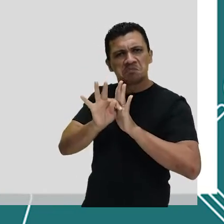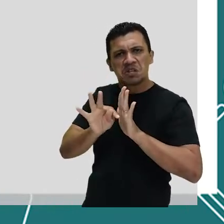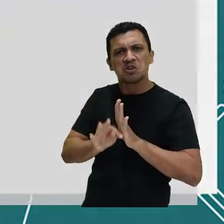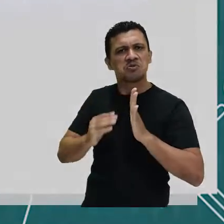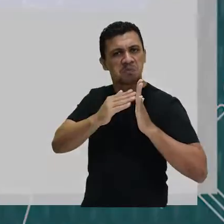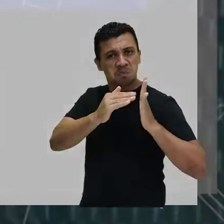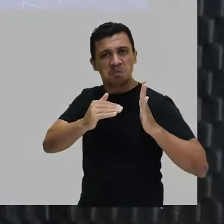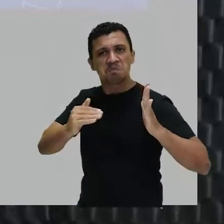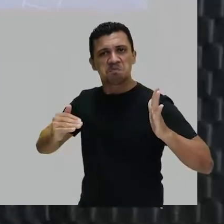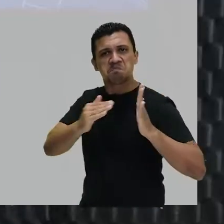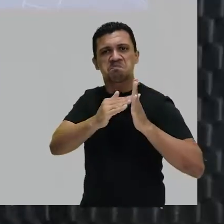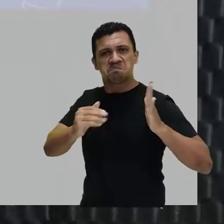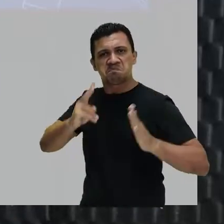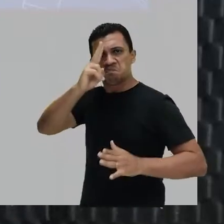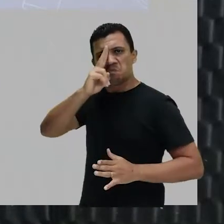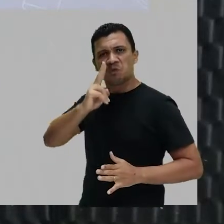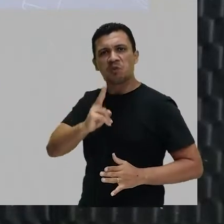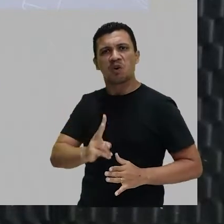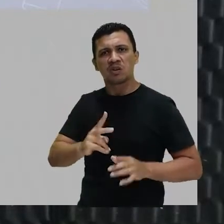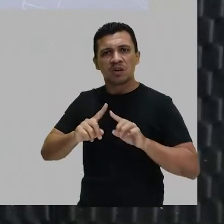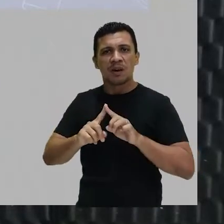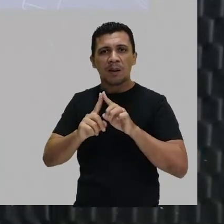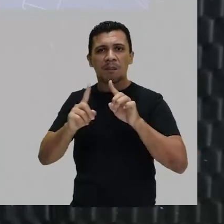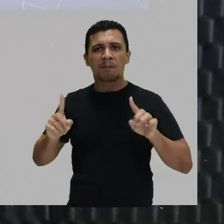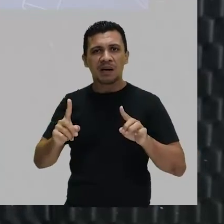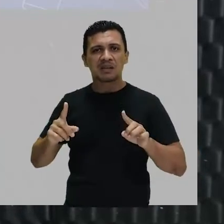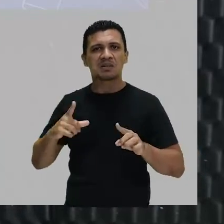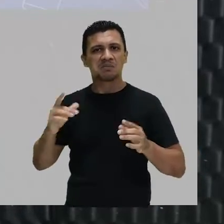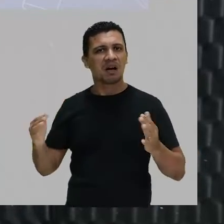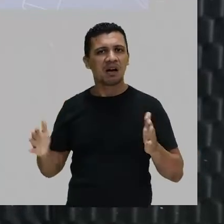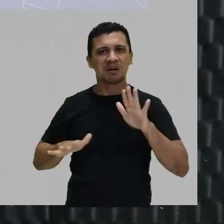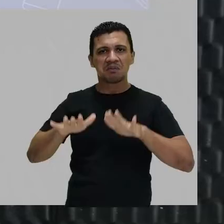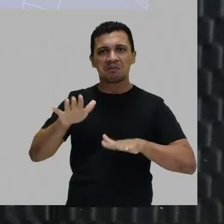extremamente pesada, mas quase sobrenatural.